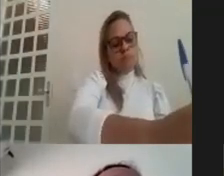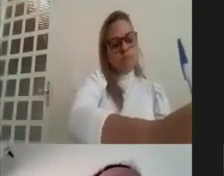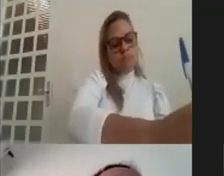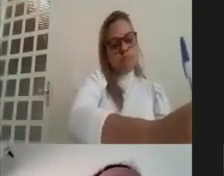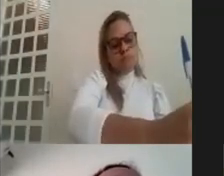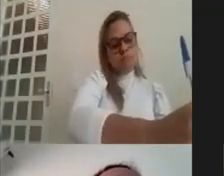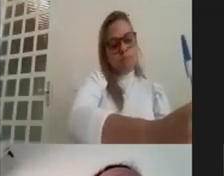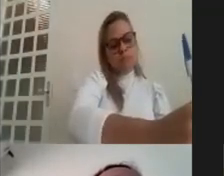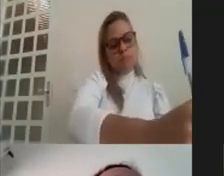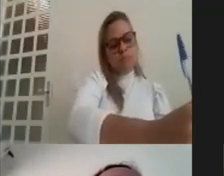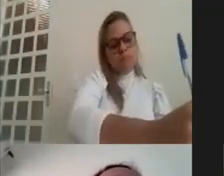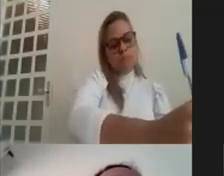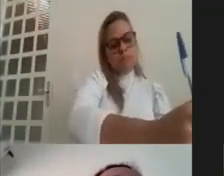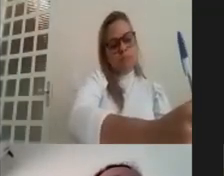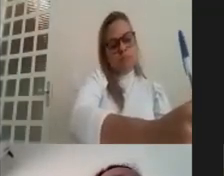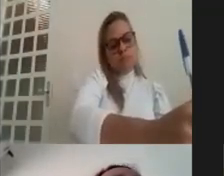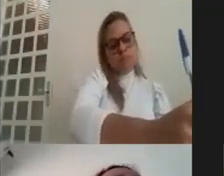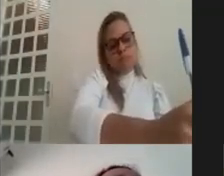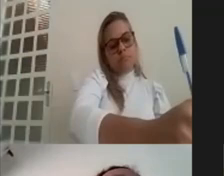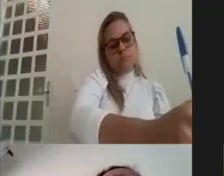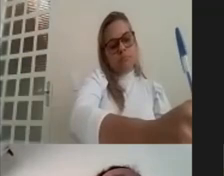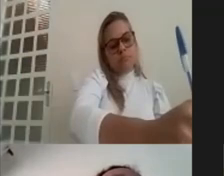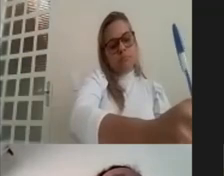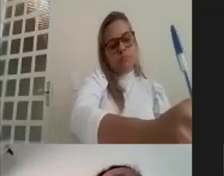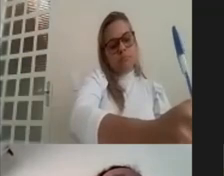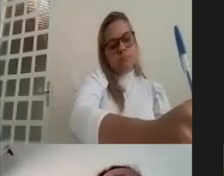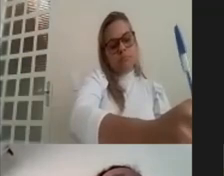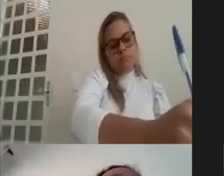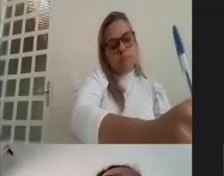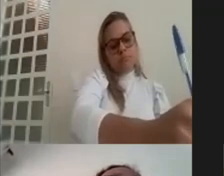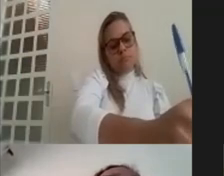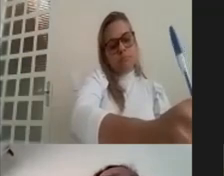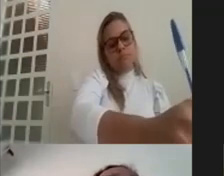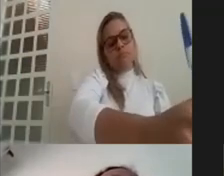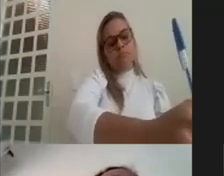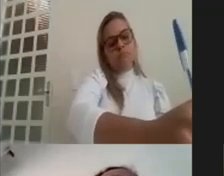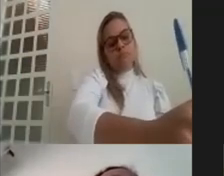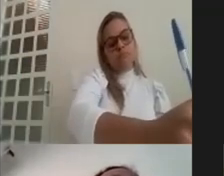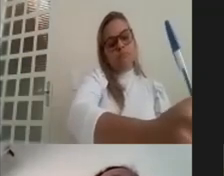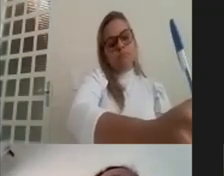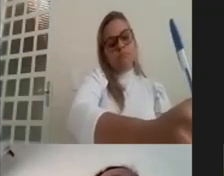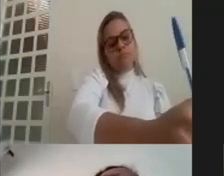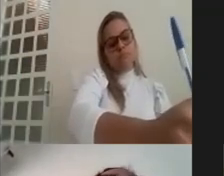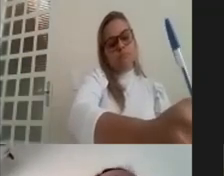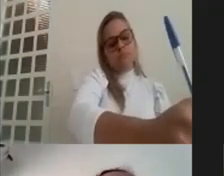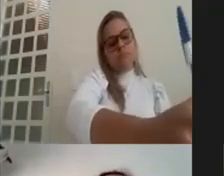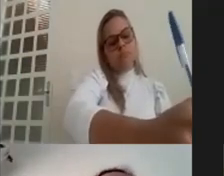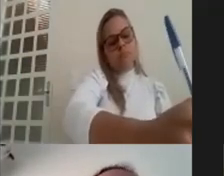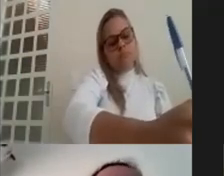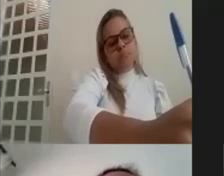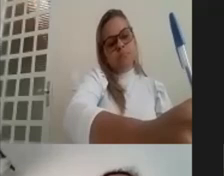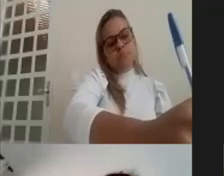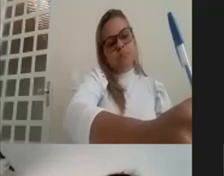você. Aí, sabe, quando de repente você vê o órgão assim, ele fala, até que enfim você veio aqui conversar comigo.